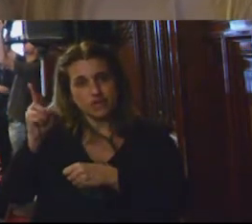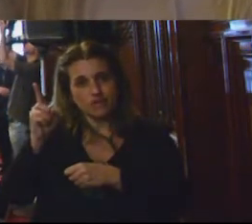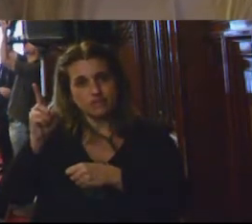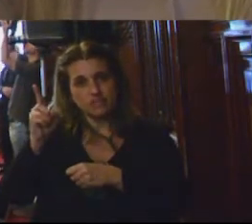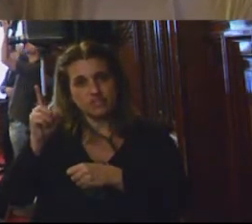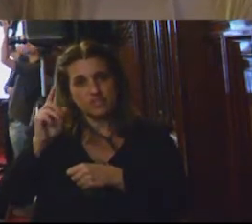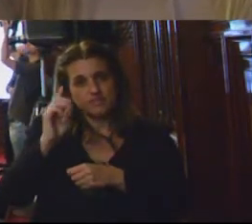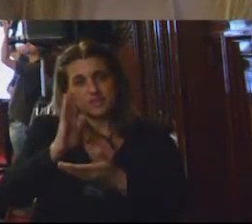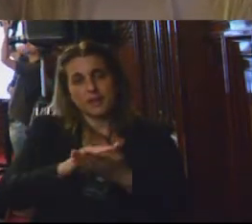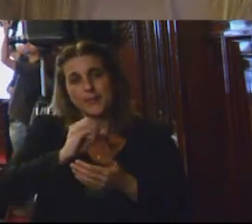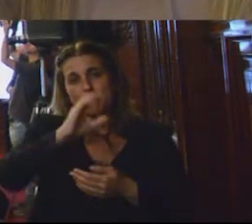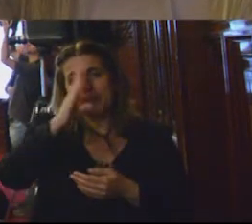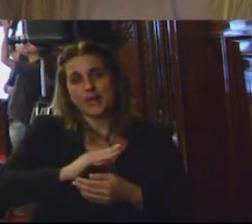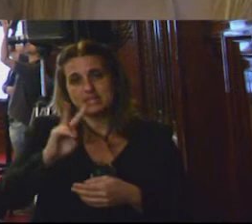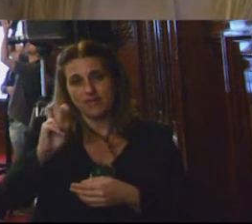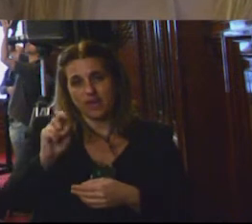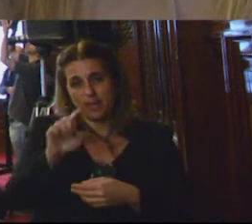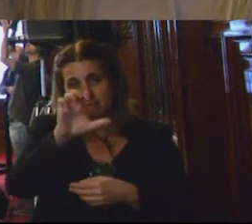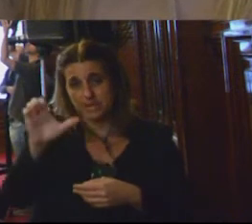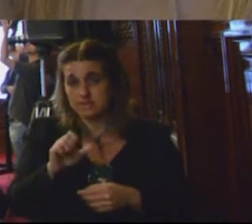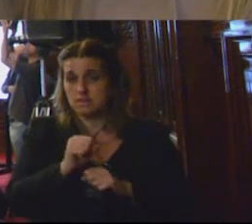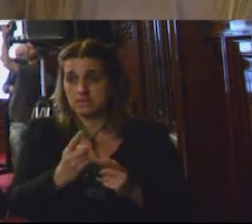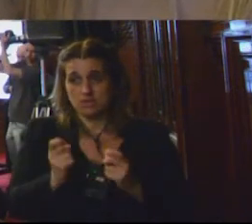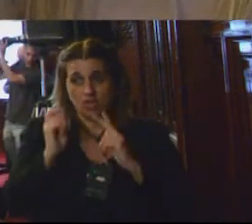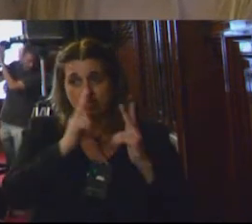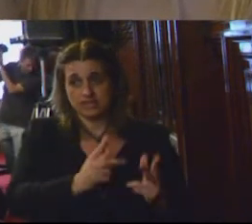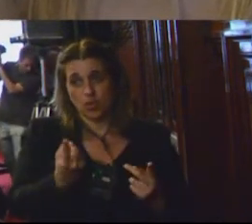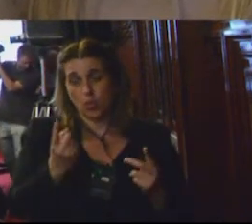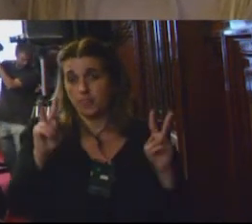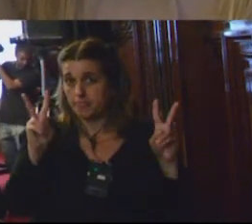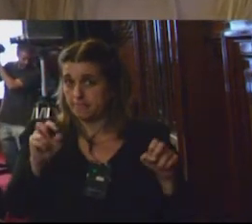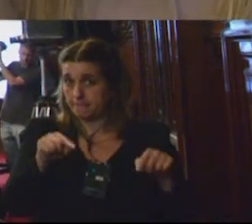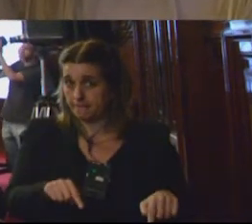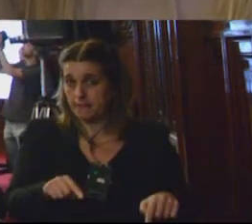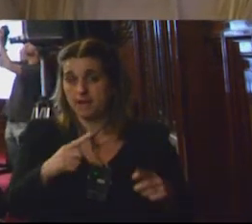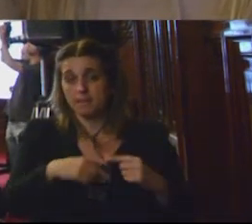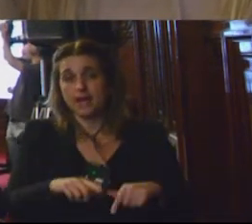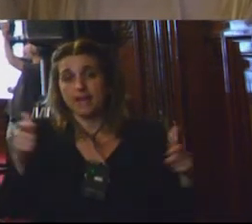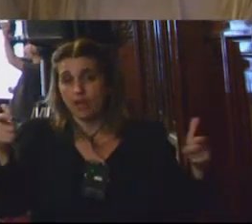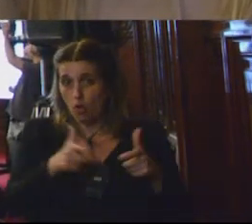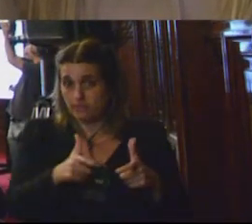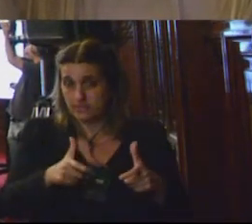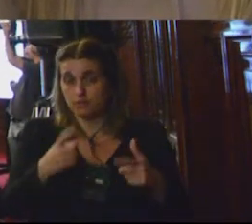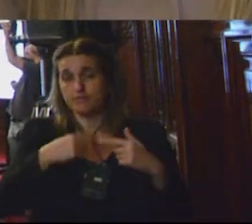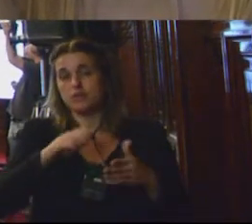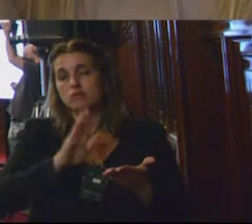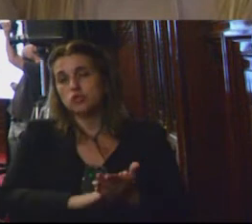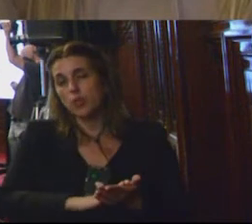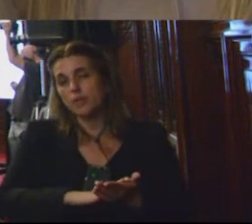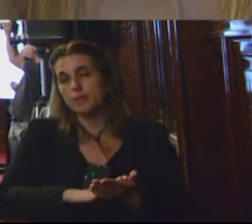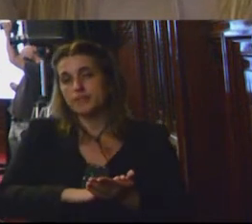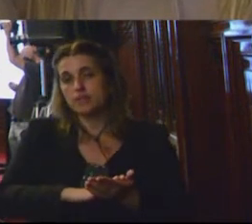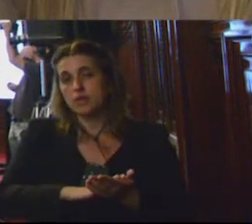de mencionar um tema tão caro ao MPT e a esta comissão em relação a um último ato